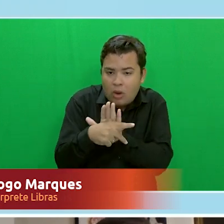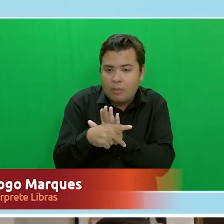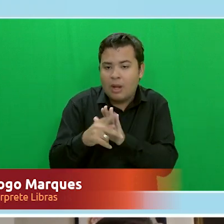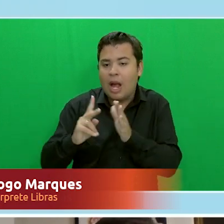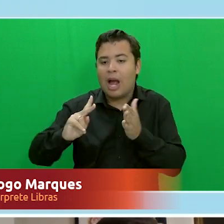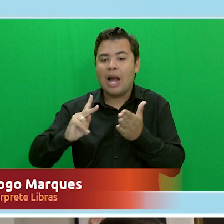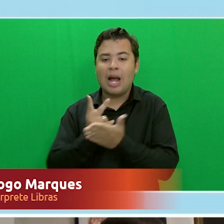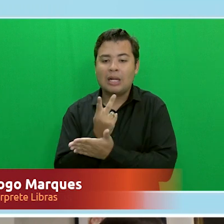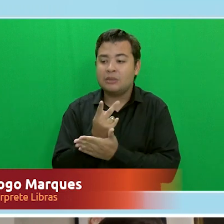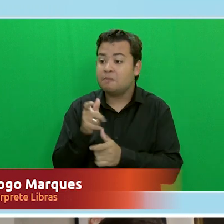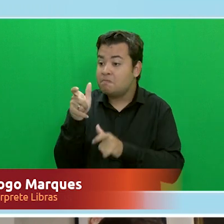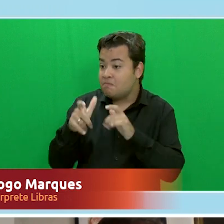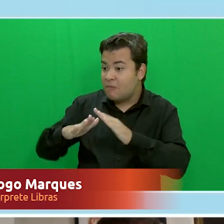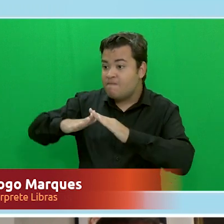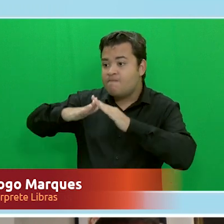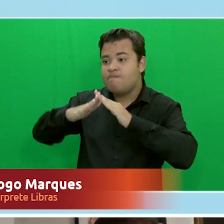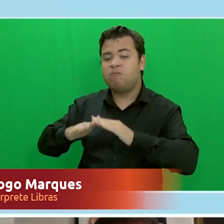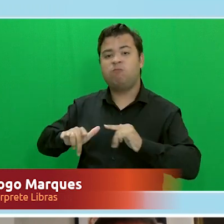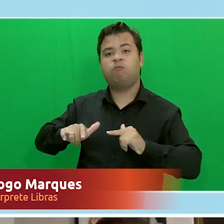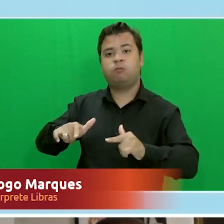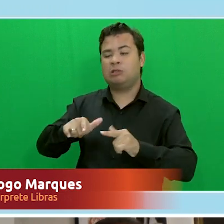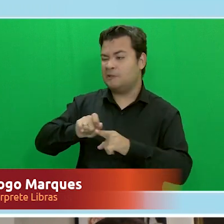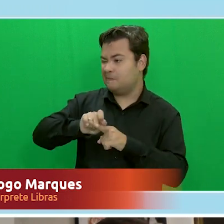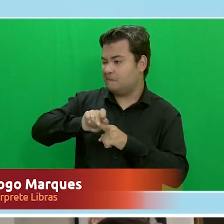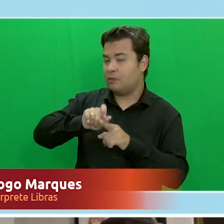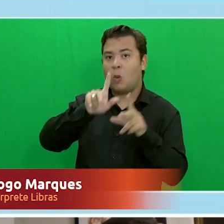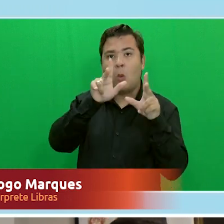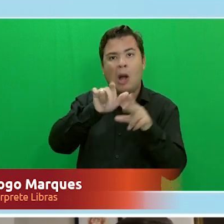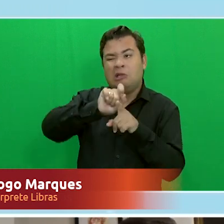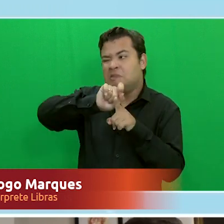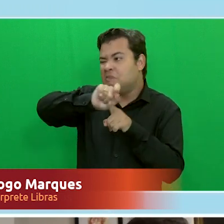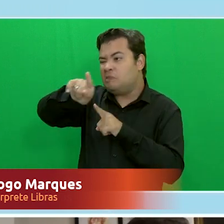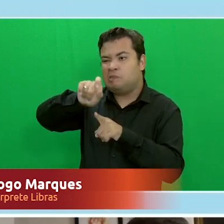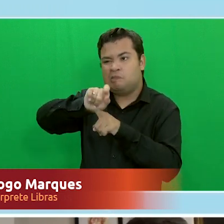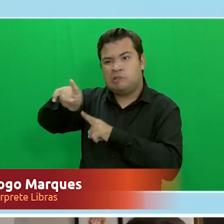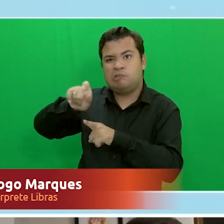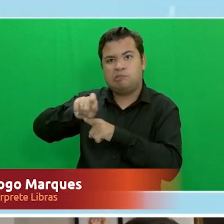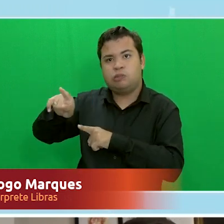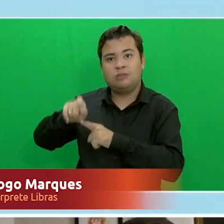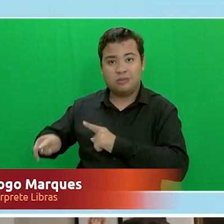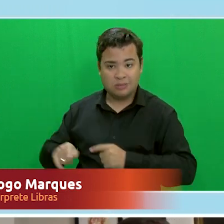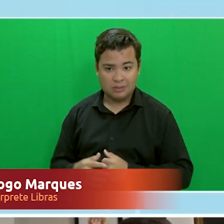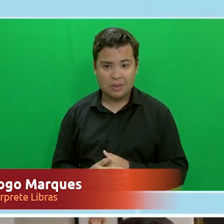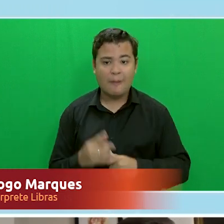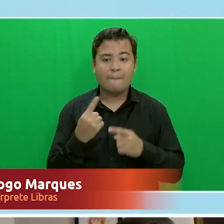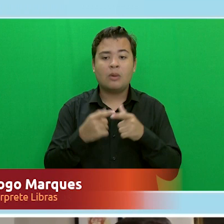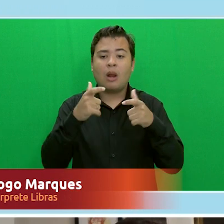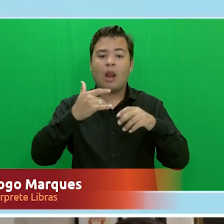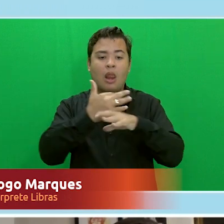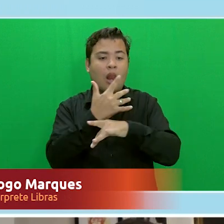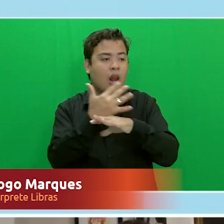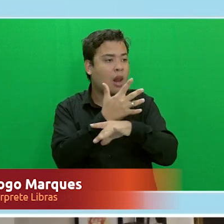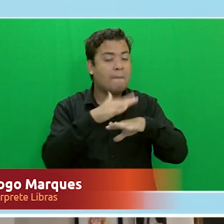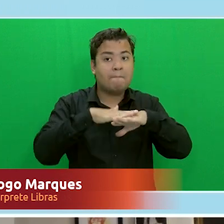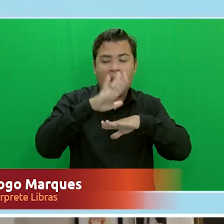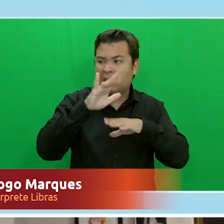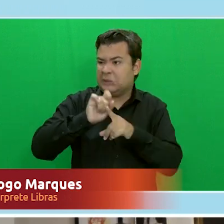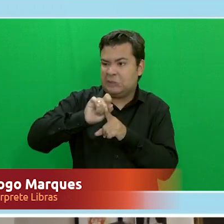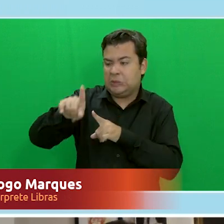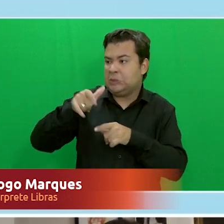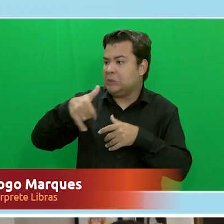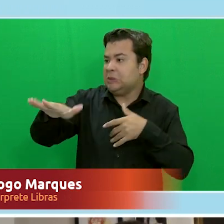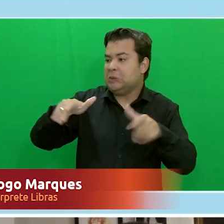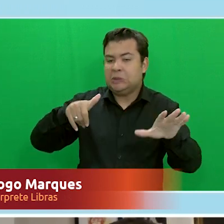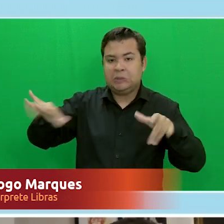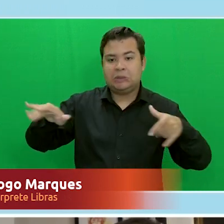tal, você vai tendo uma expulsão dessas pessoas dos lugares urbanizados da